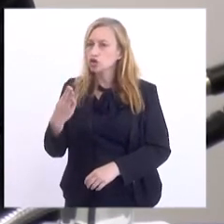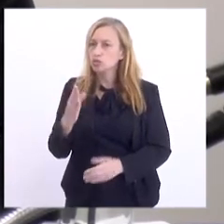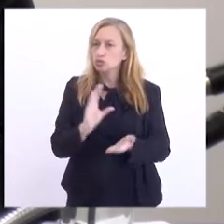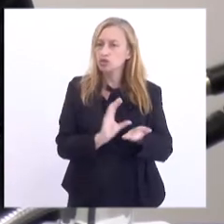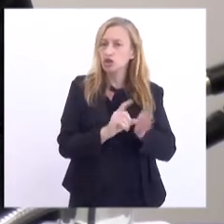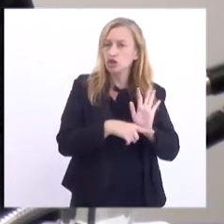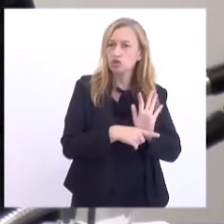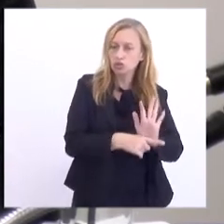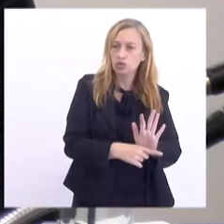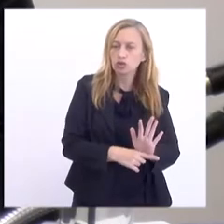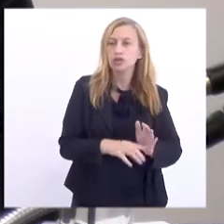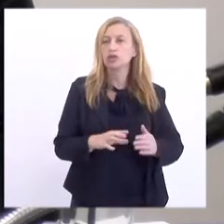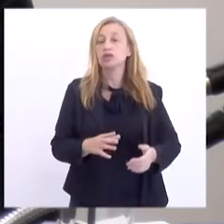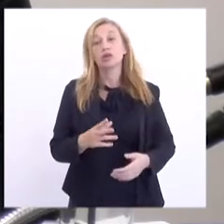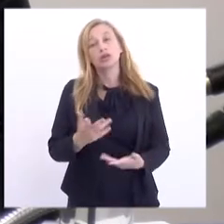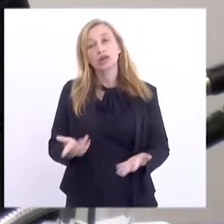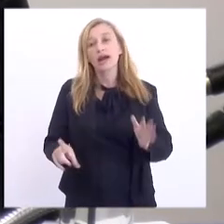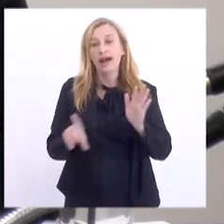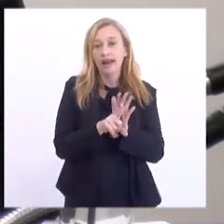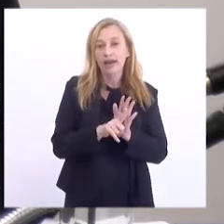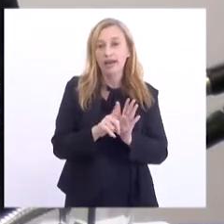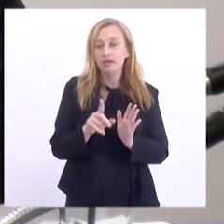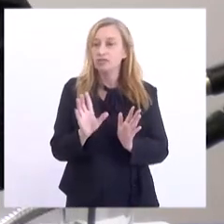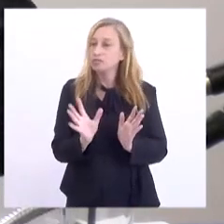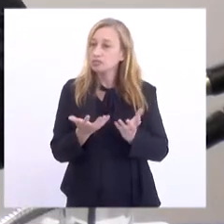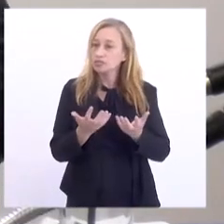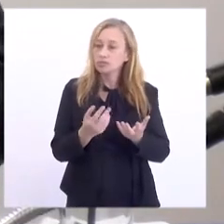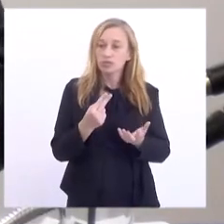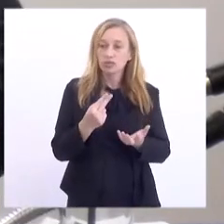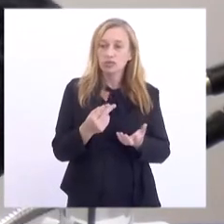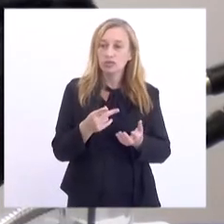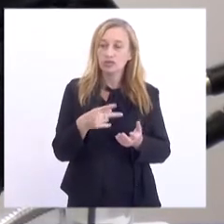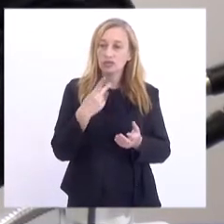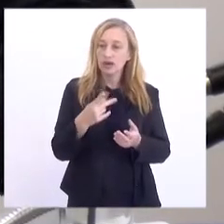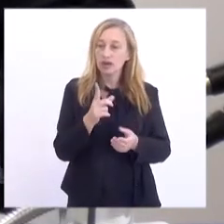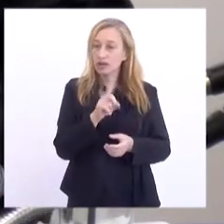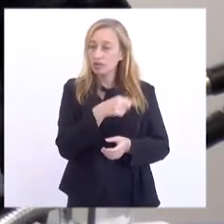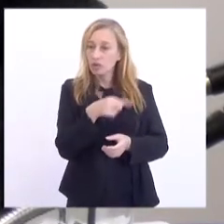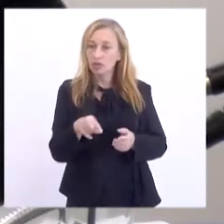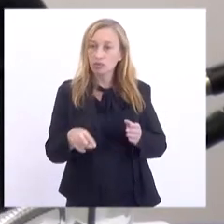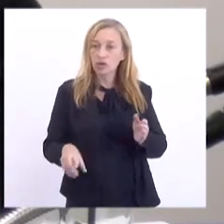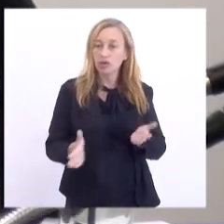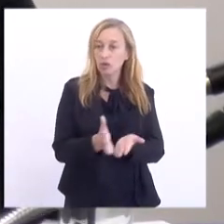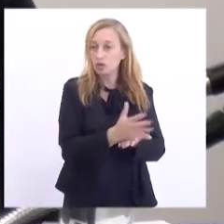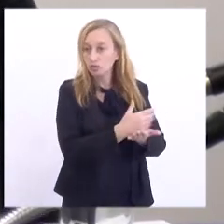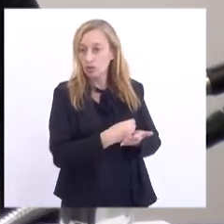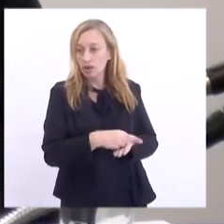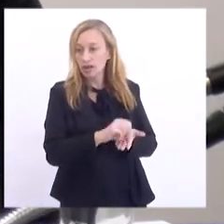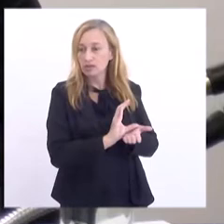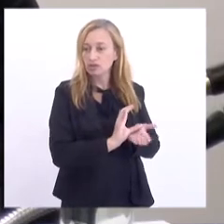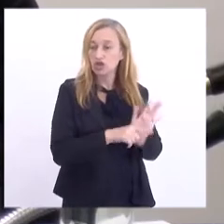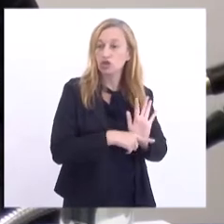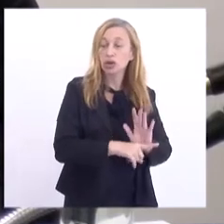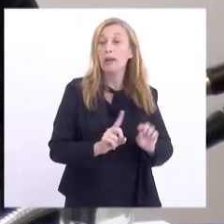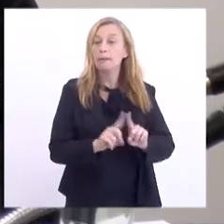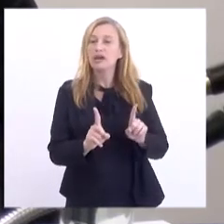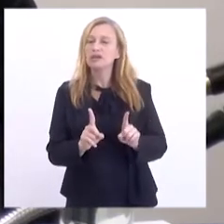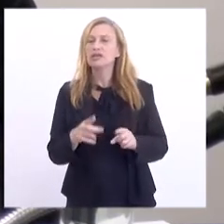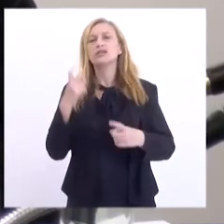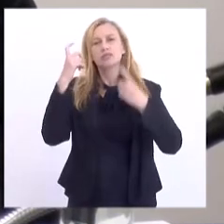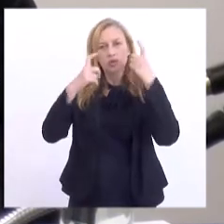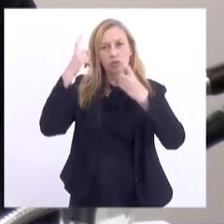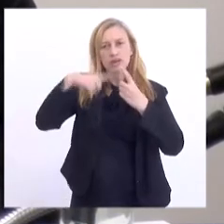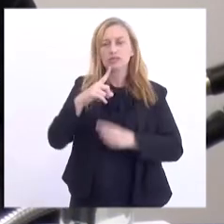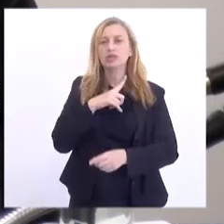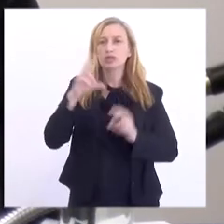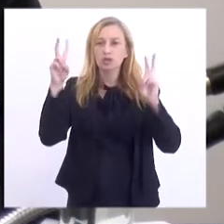proíbe que ele acumula benefício mas excepcionalmente situação de calamidade esse esse é o terro do forró jihad ontem Enfim então têm muita preocupação